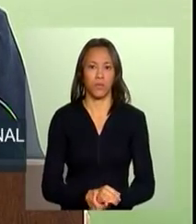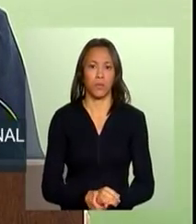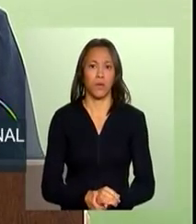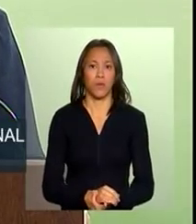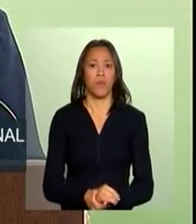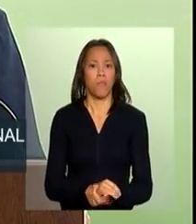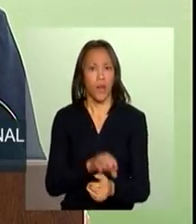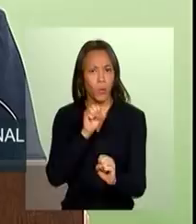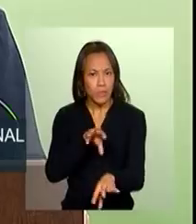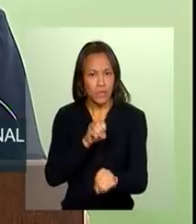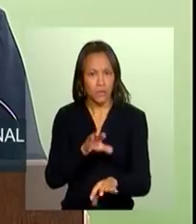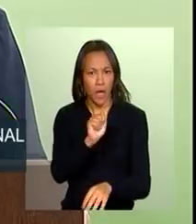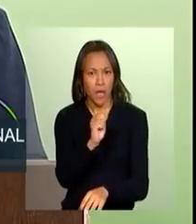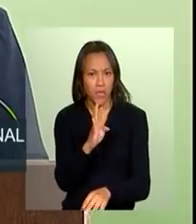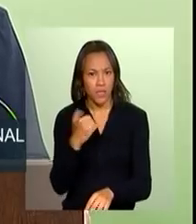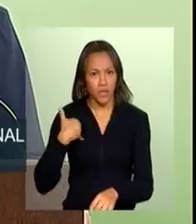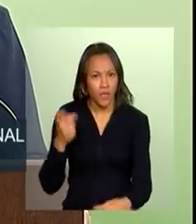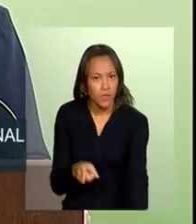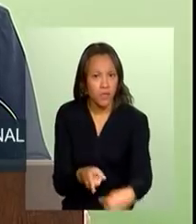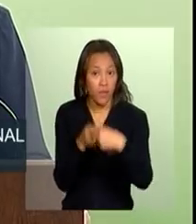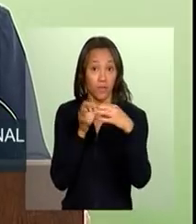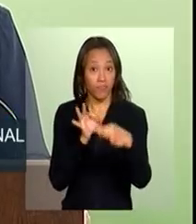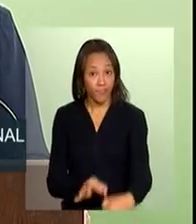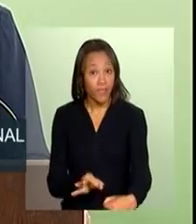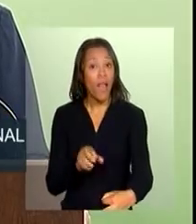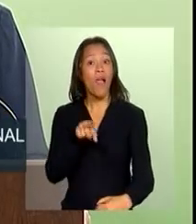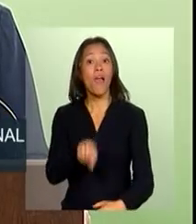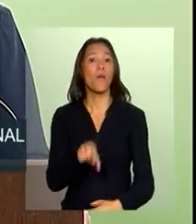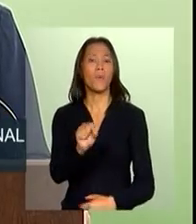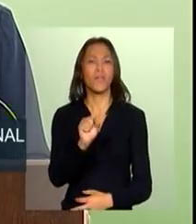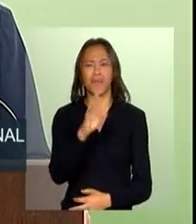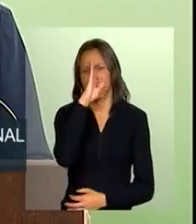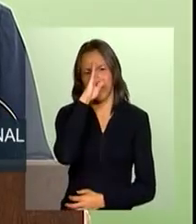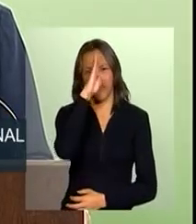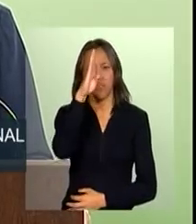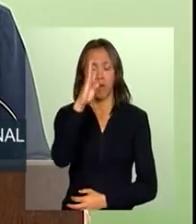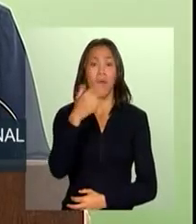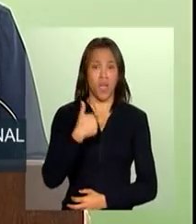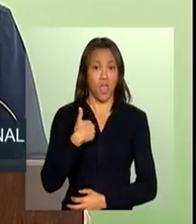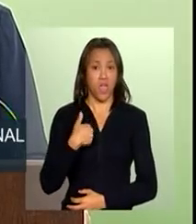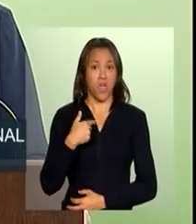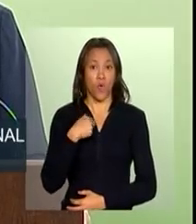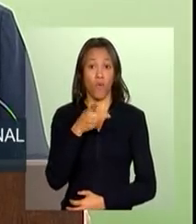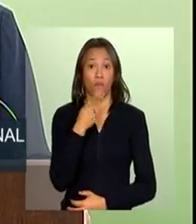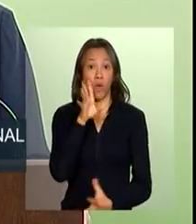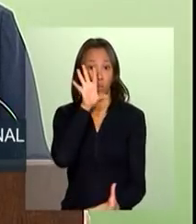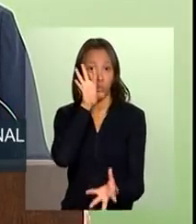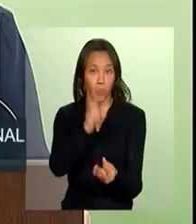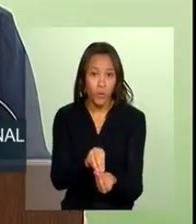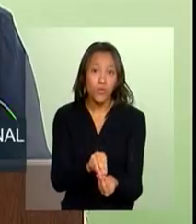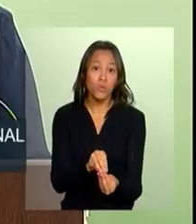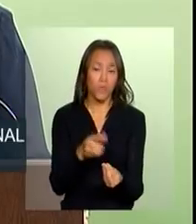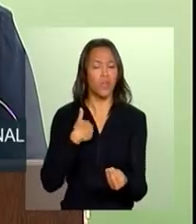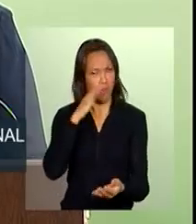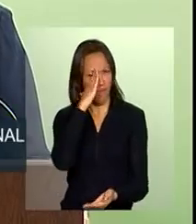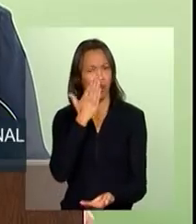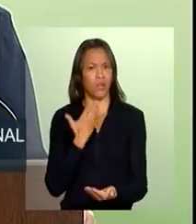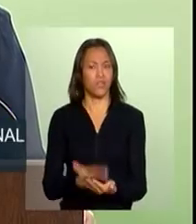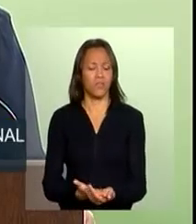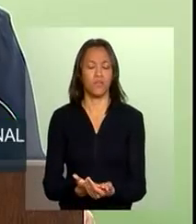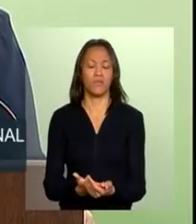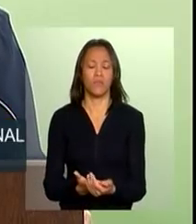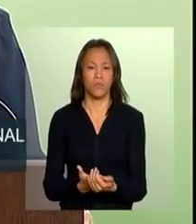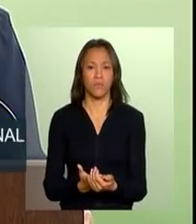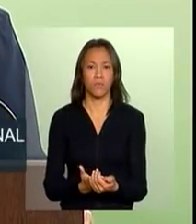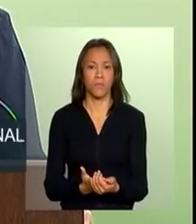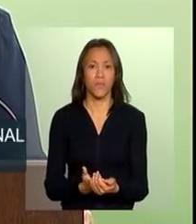alfabetização na idade certa é uma questão fundamental, eu faço aqui um resumo que eu acredito que